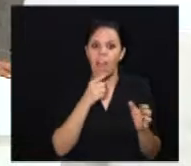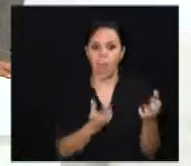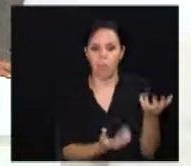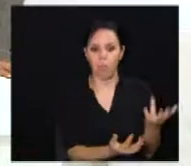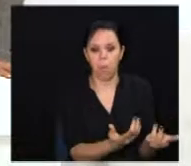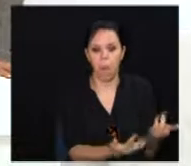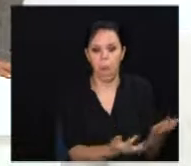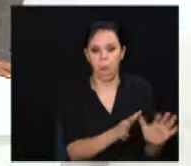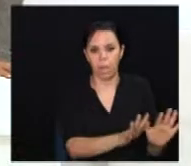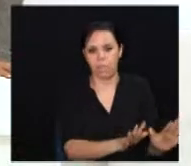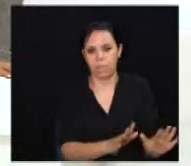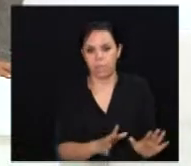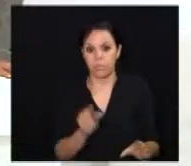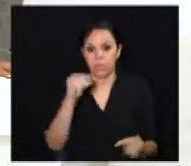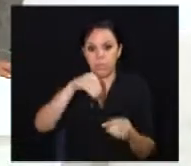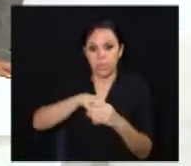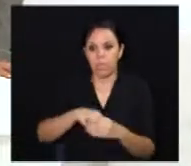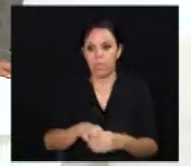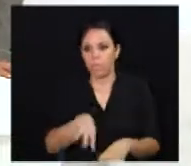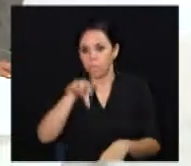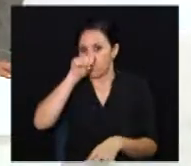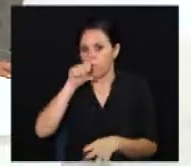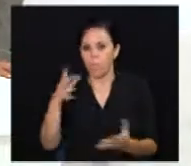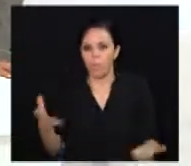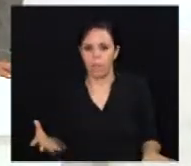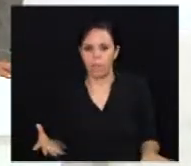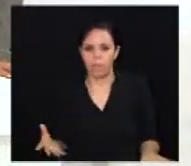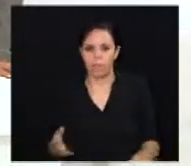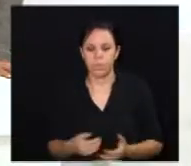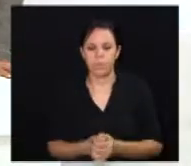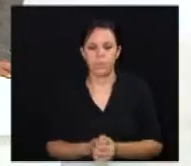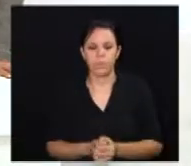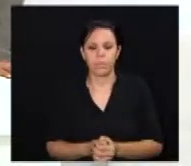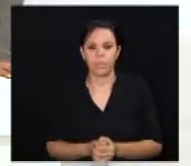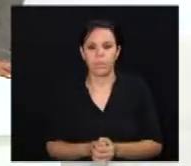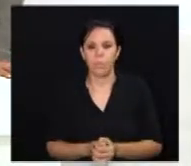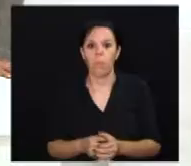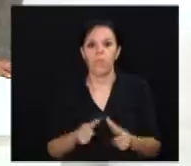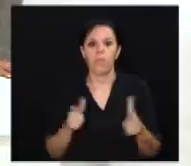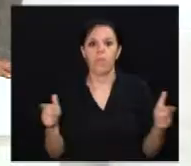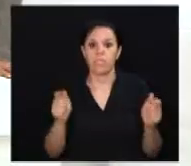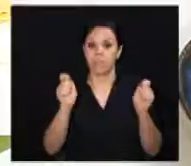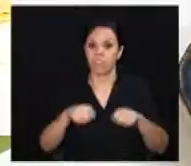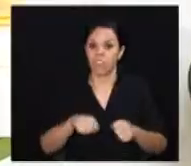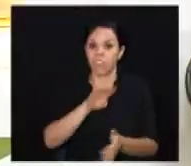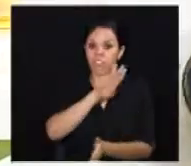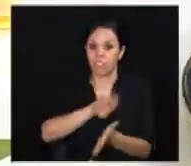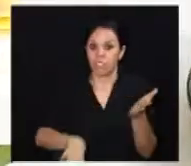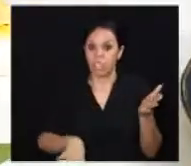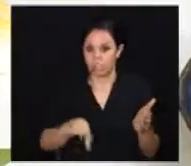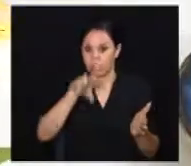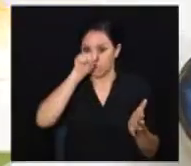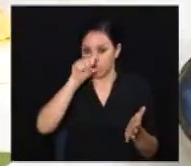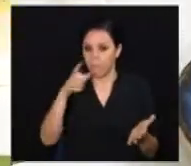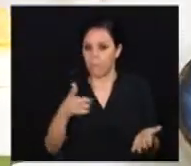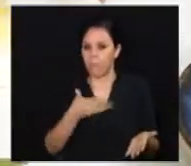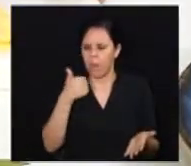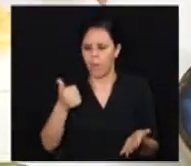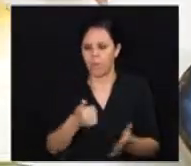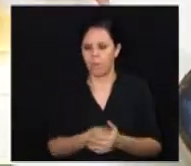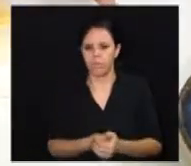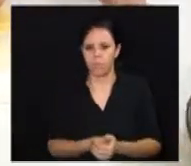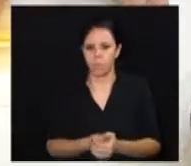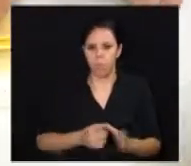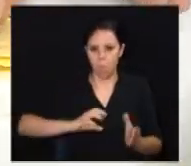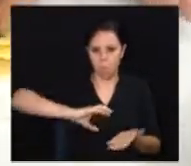É o ar que tem dentro dele. Então aqui a gente tira todo o ar. que você puder tirar de ar. Isso, melhor. E aí a gente vem com